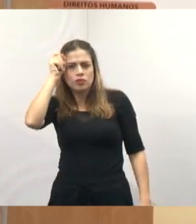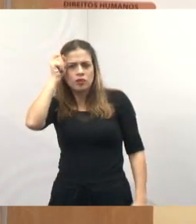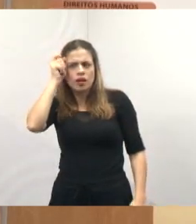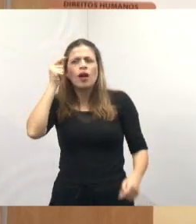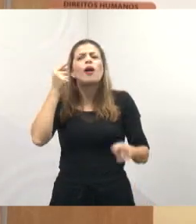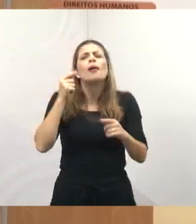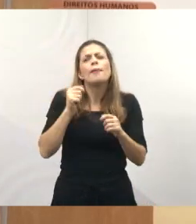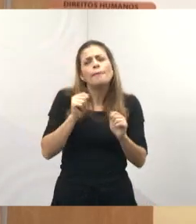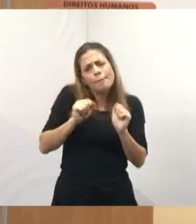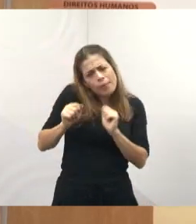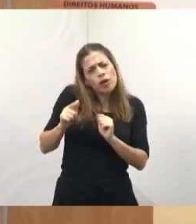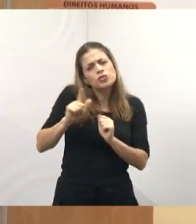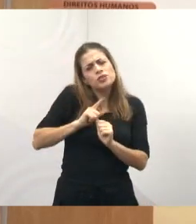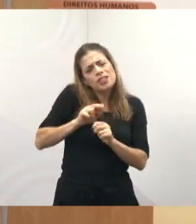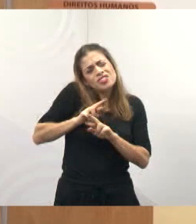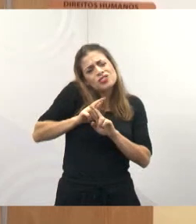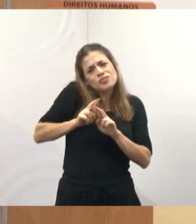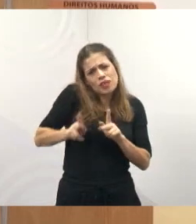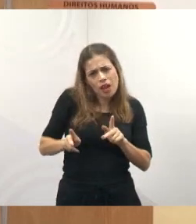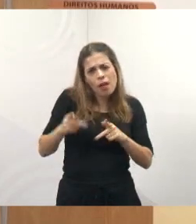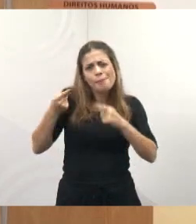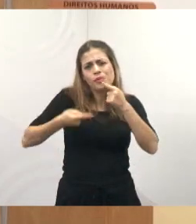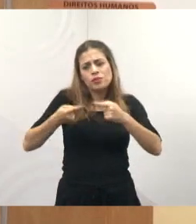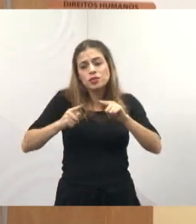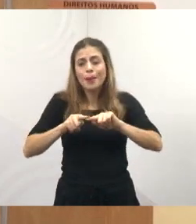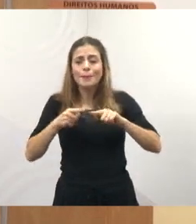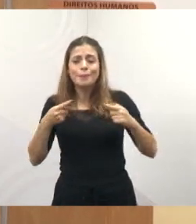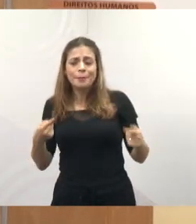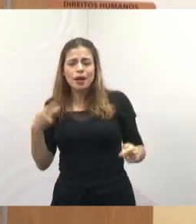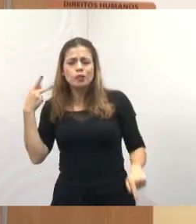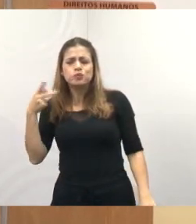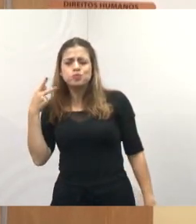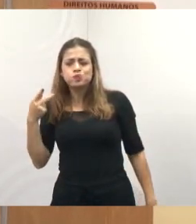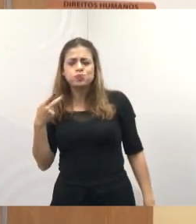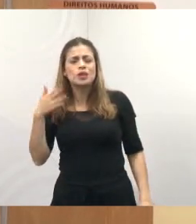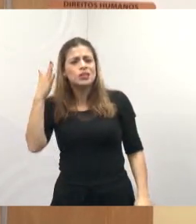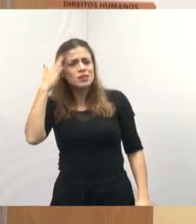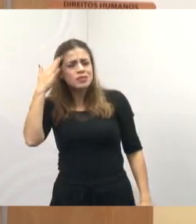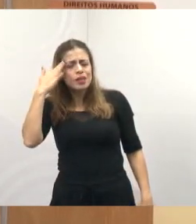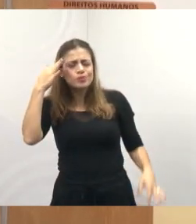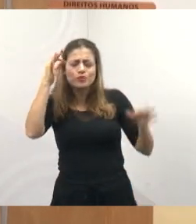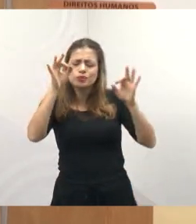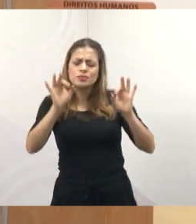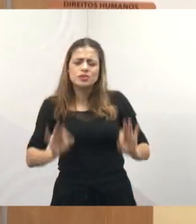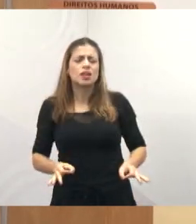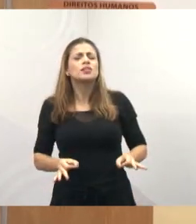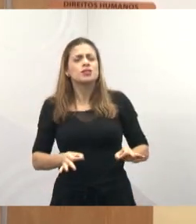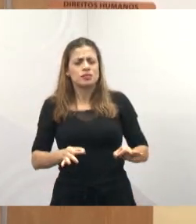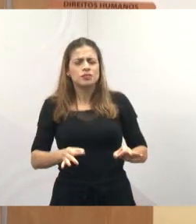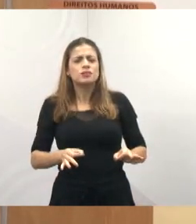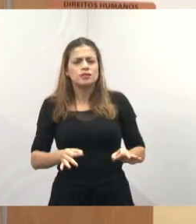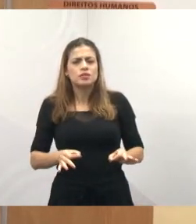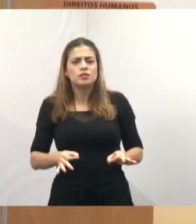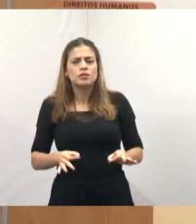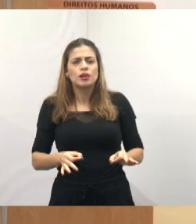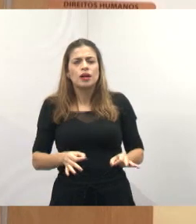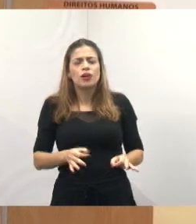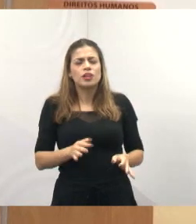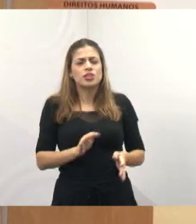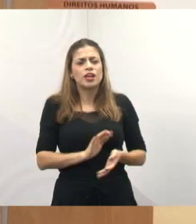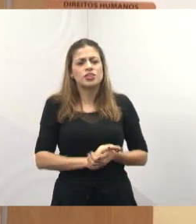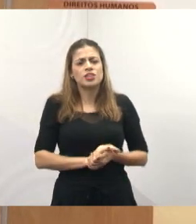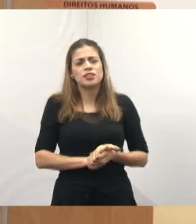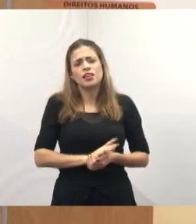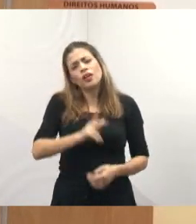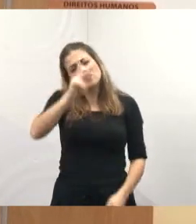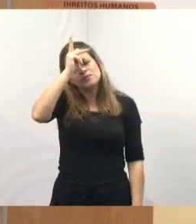política, né? Mas eu sei que vereador nenhum aqui discorda da honestidade do prefeito Isaías Santana, e é nesse sentido que nós temos certeza que